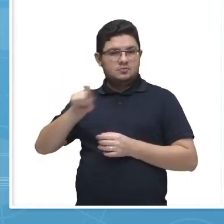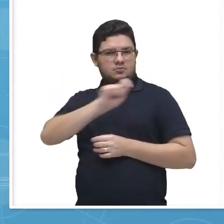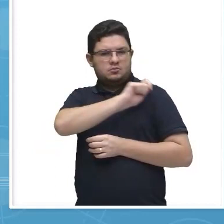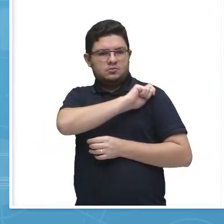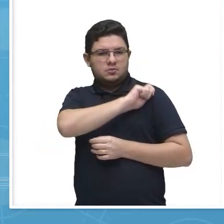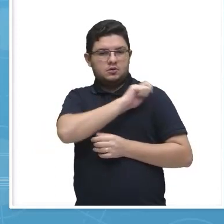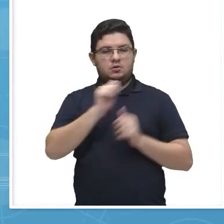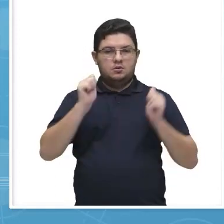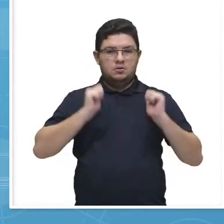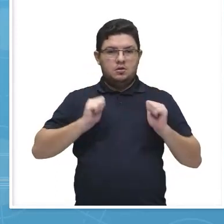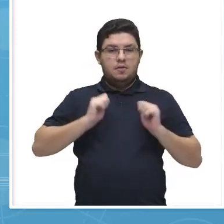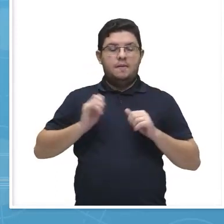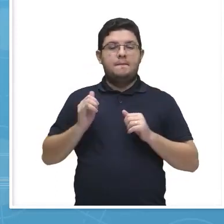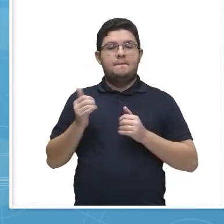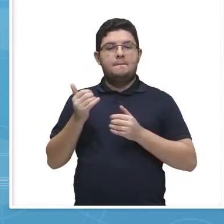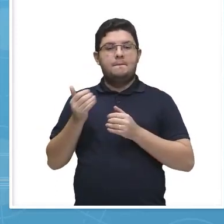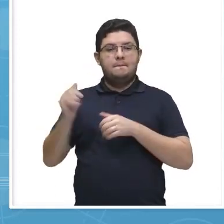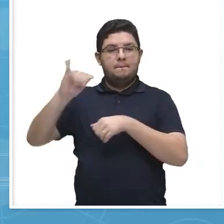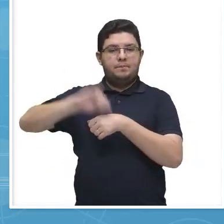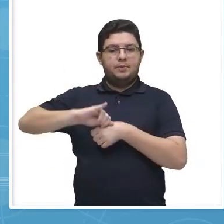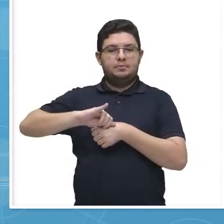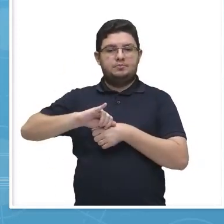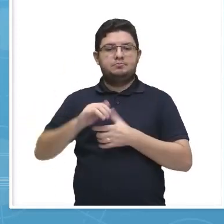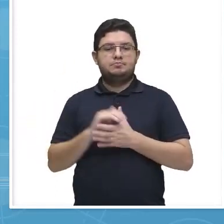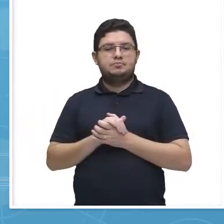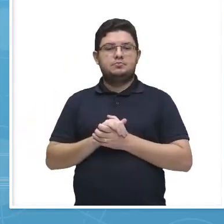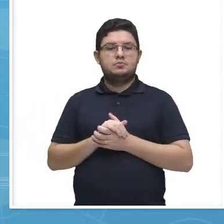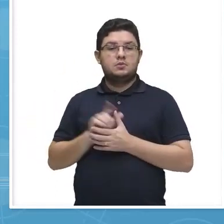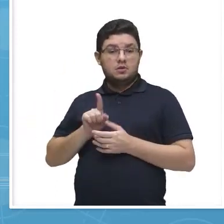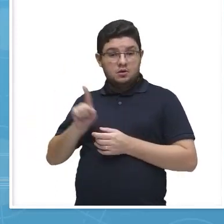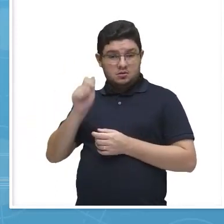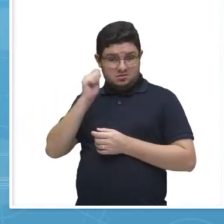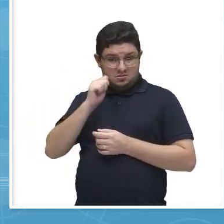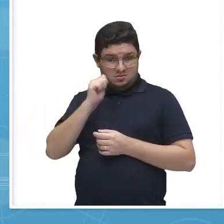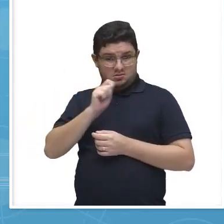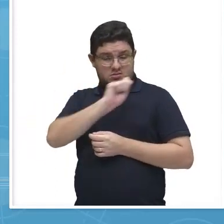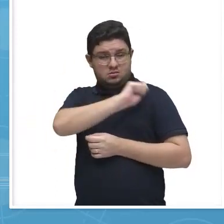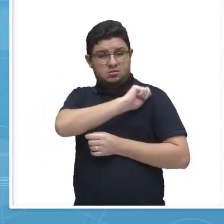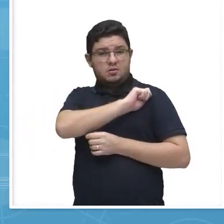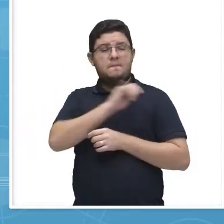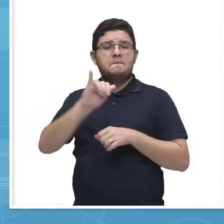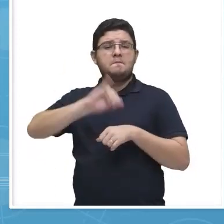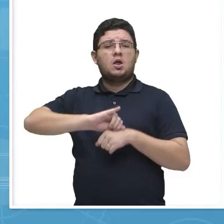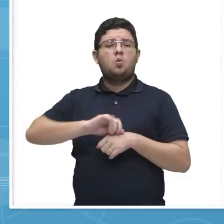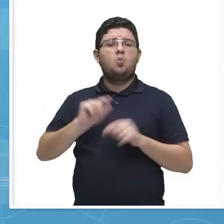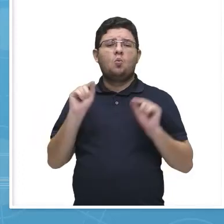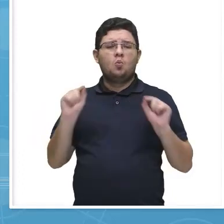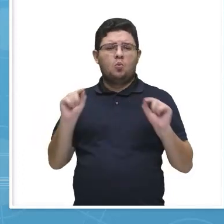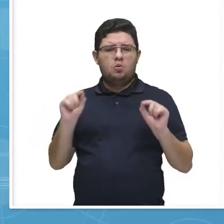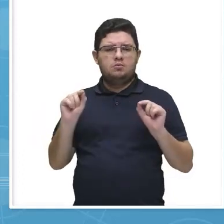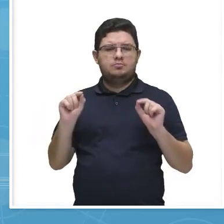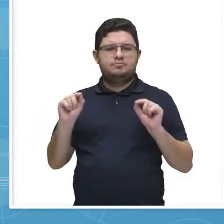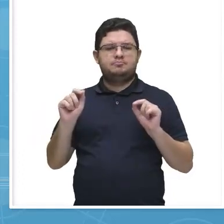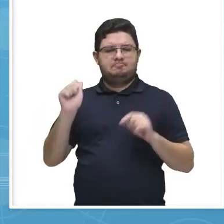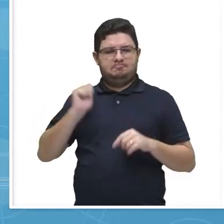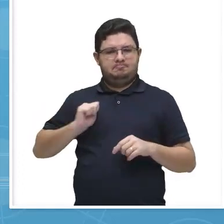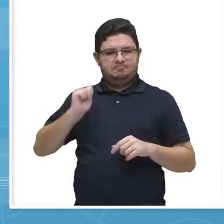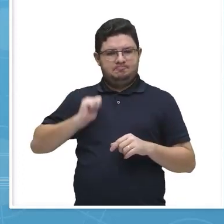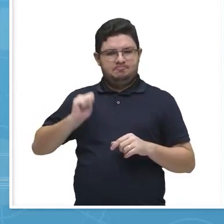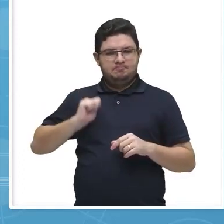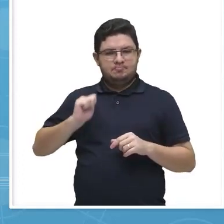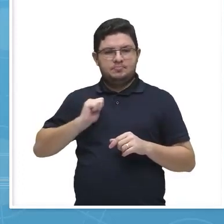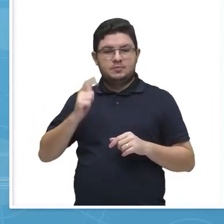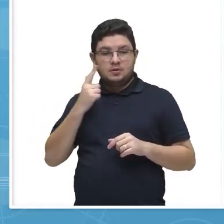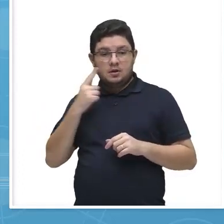mochila, predicado. A aluna perdeu o quê? A mochila. A mochila é o